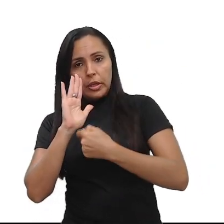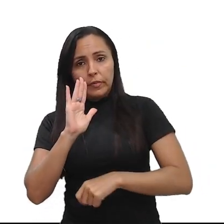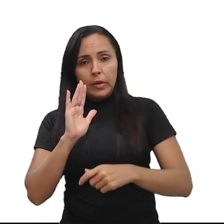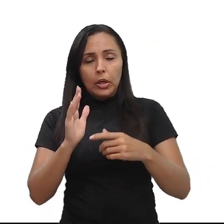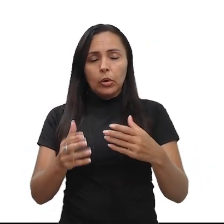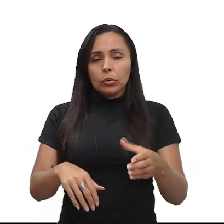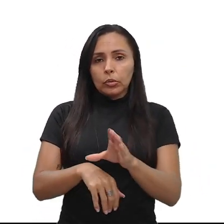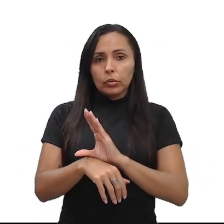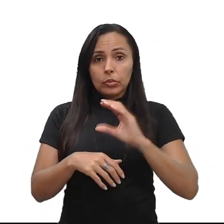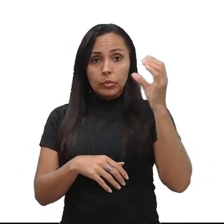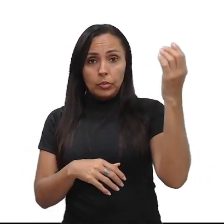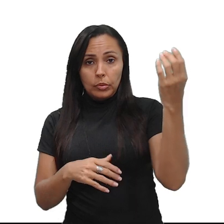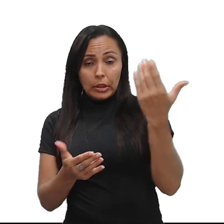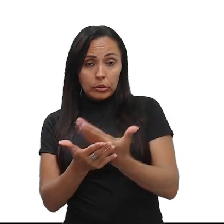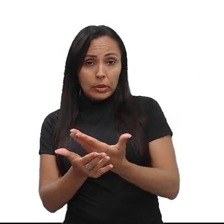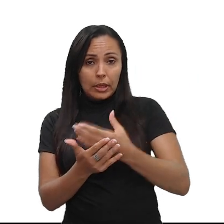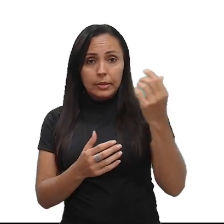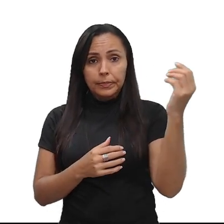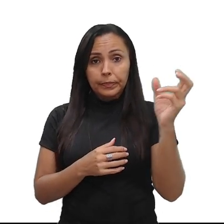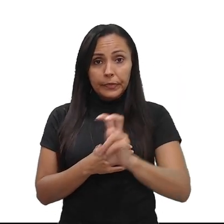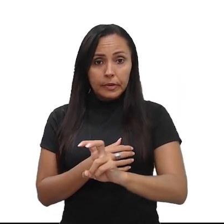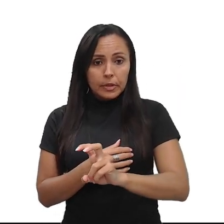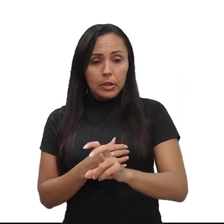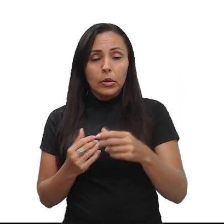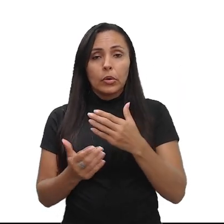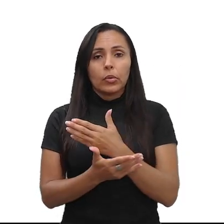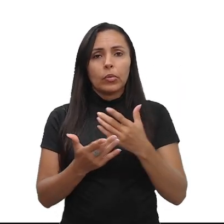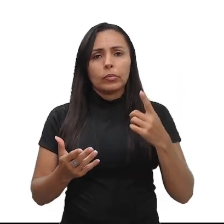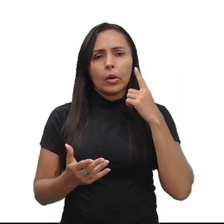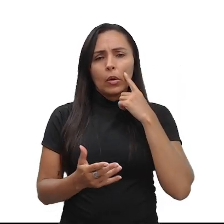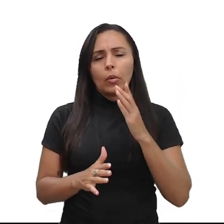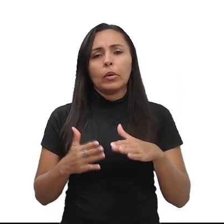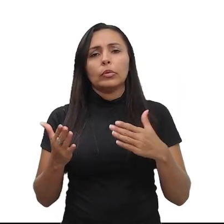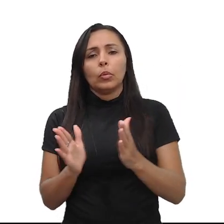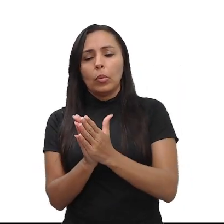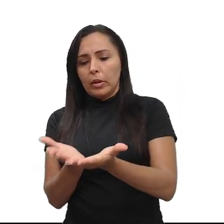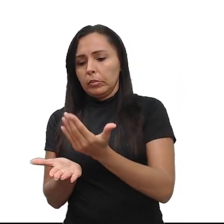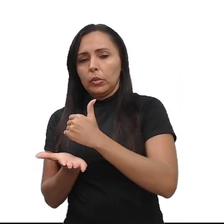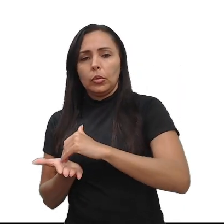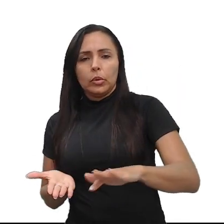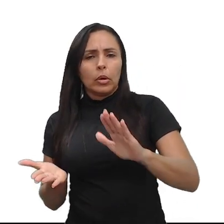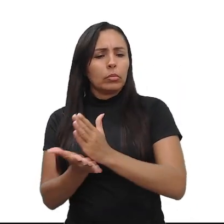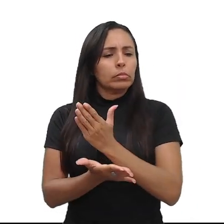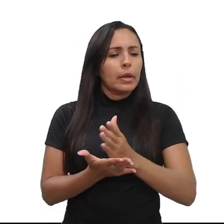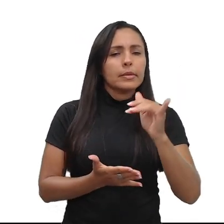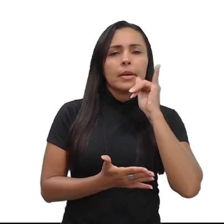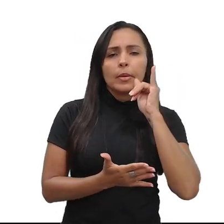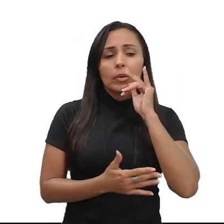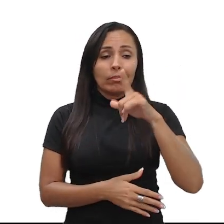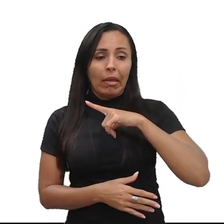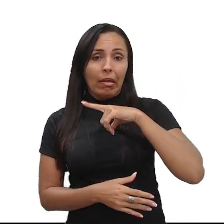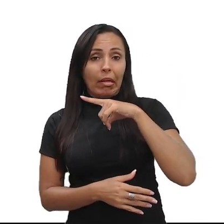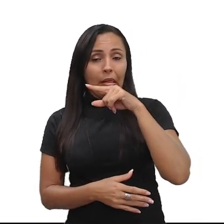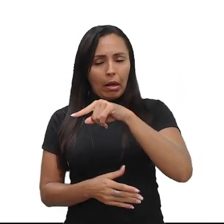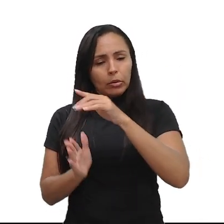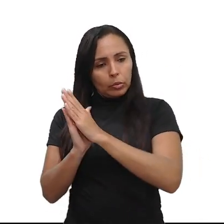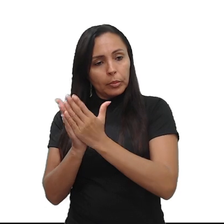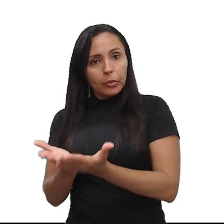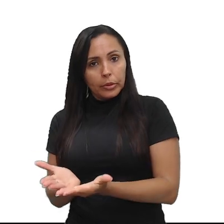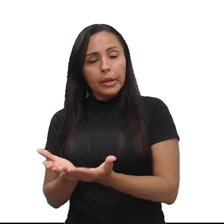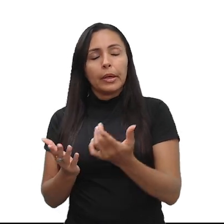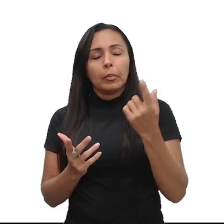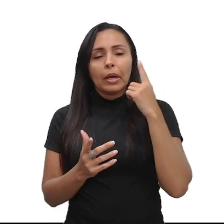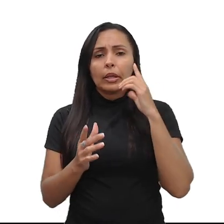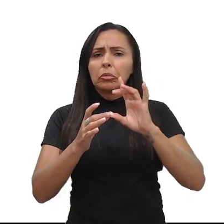e-book. Quais são esses possíveis propósitos? A gente deu alguns exemplos, né? Mas esteja